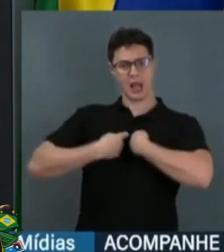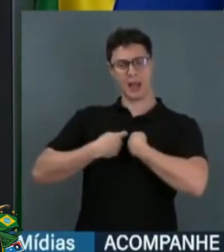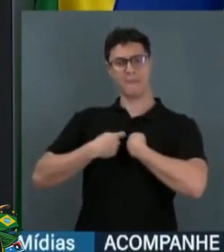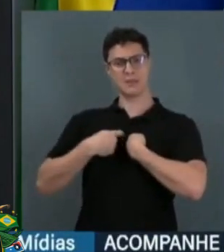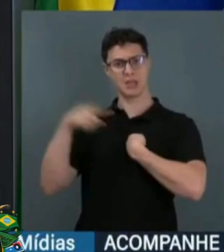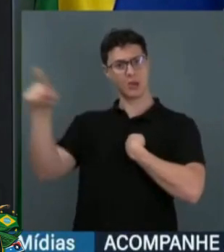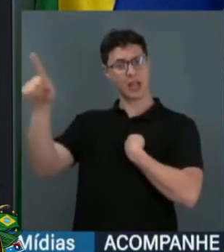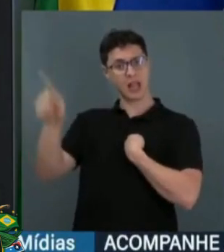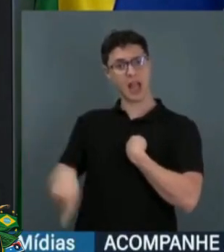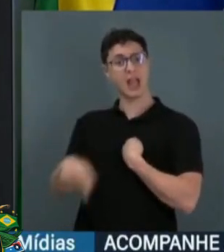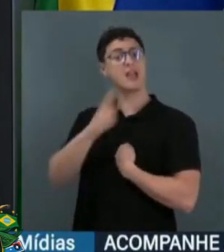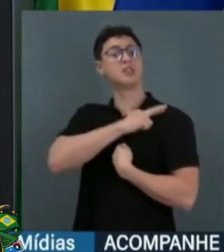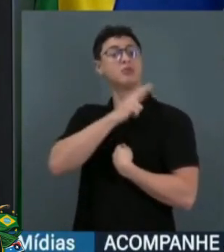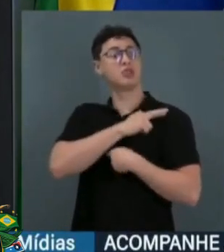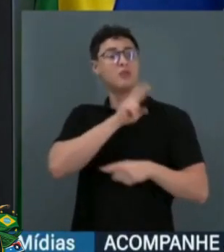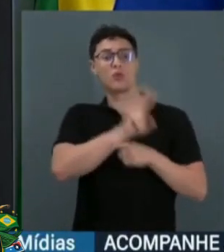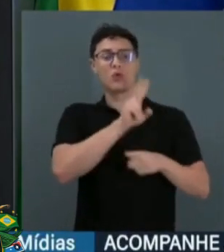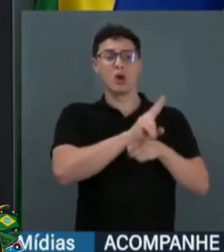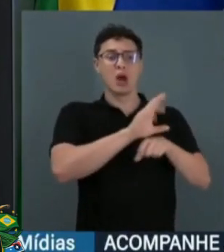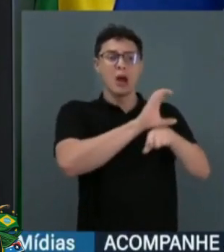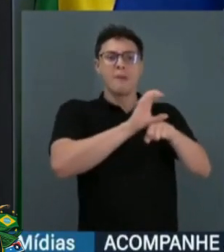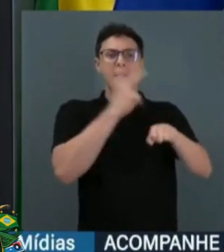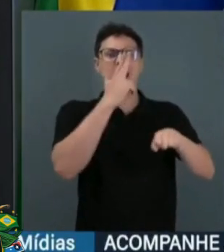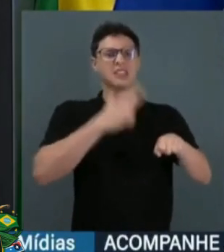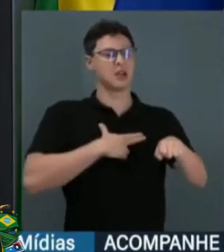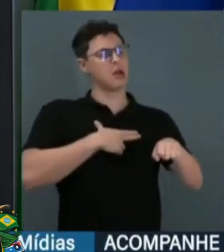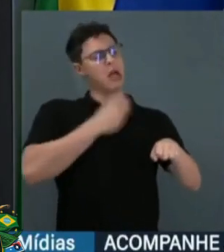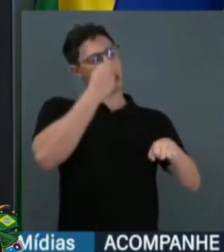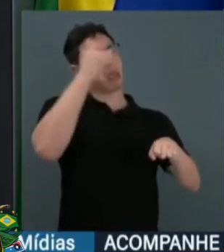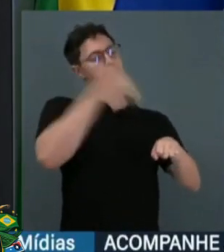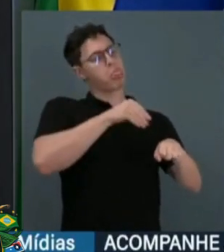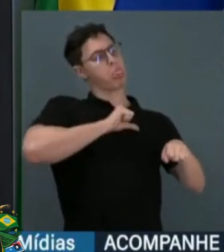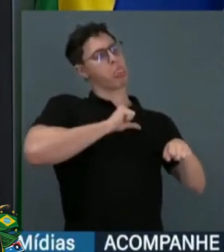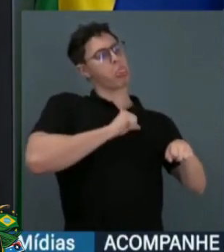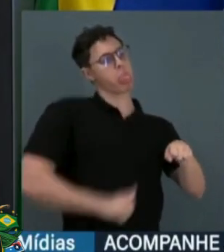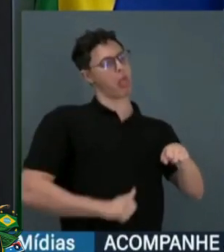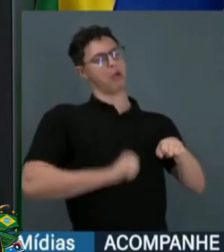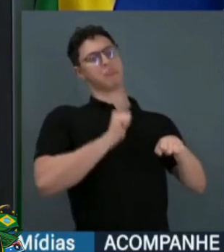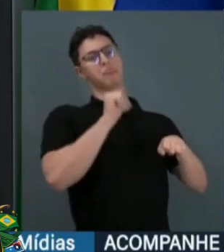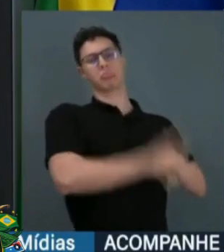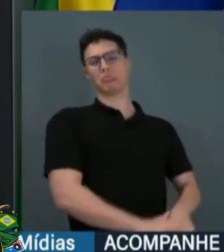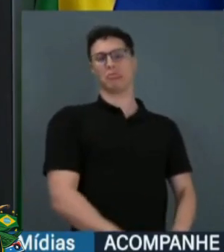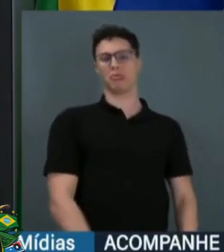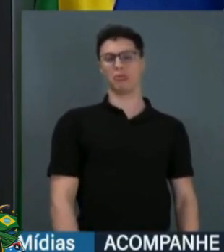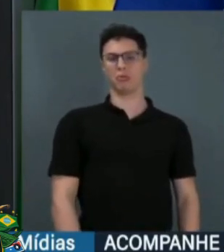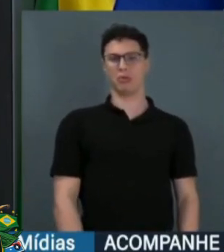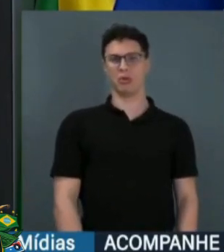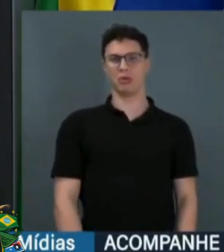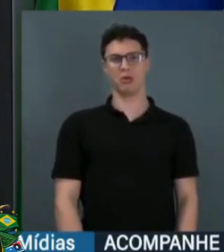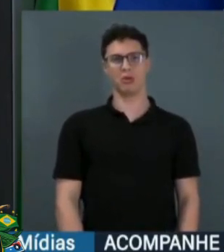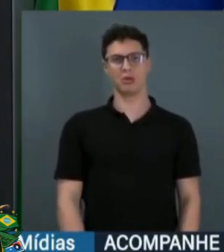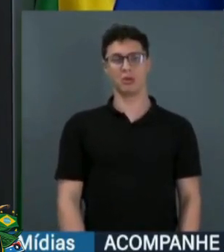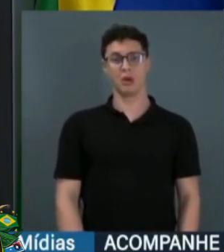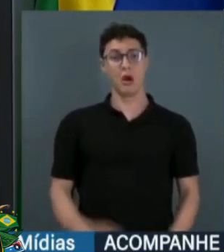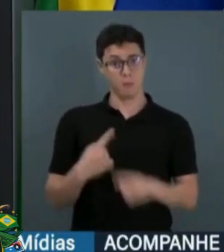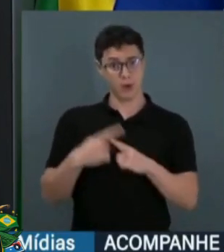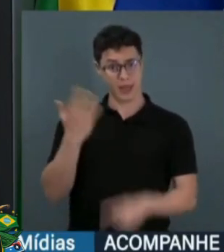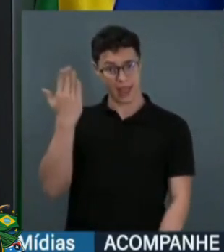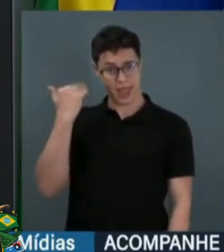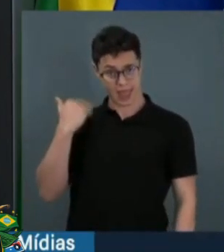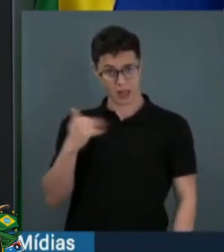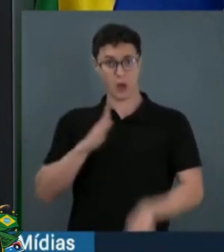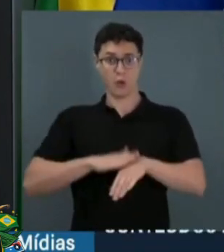ele defecou na Constituição. E jurou ser o guardião da